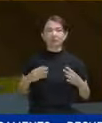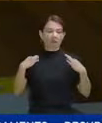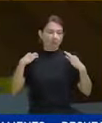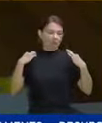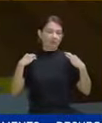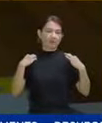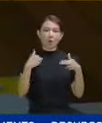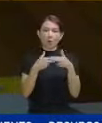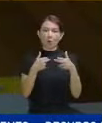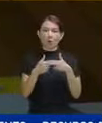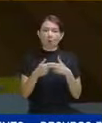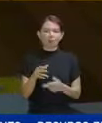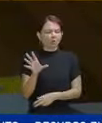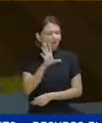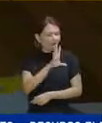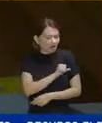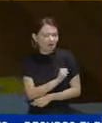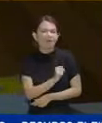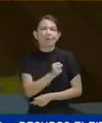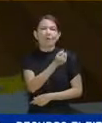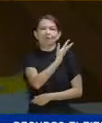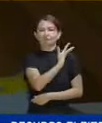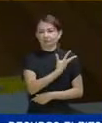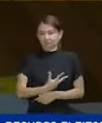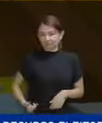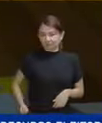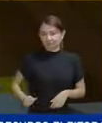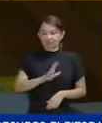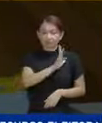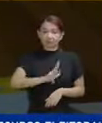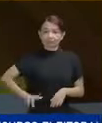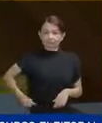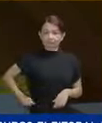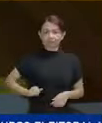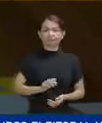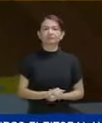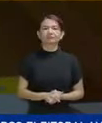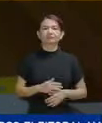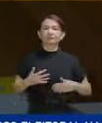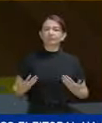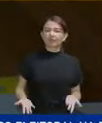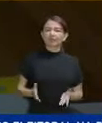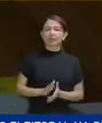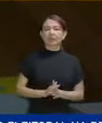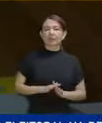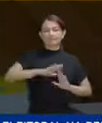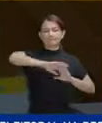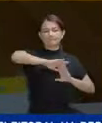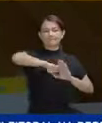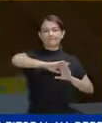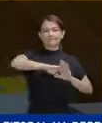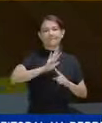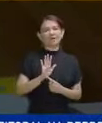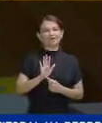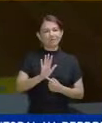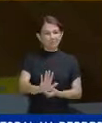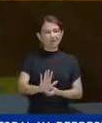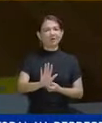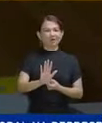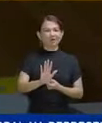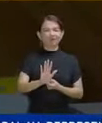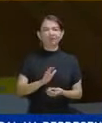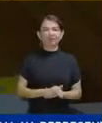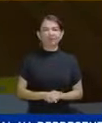camisa e amo a fronteira franco-brasileira. Vejam, excelências, a matéria de fundo aqui, ela encontra disciplina no